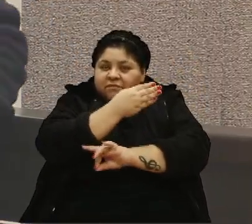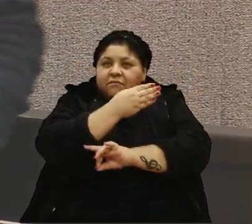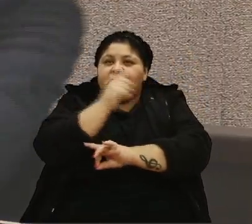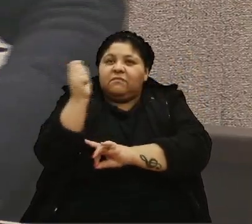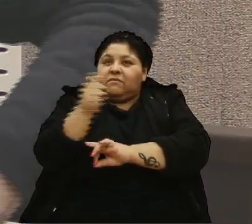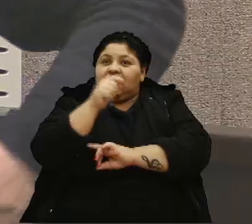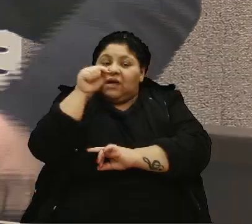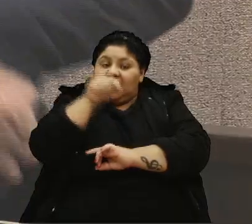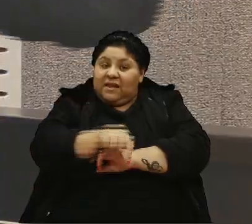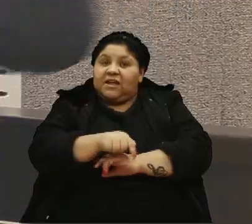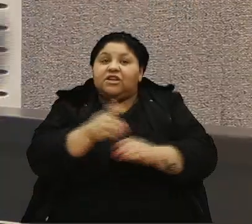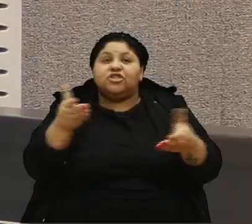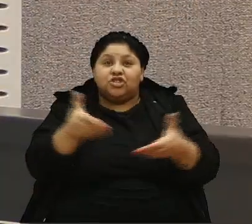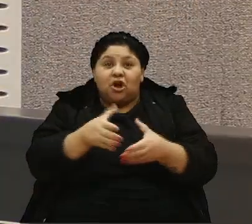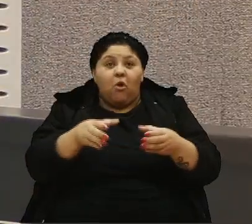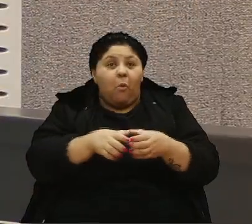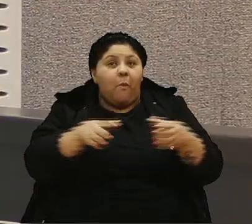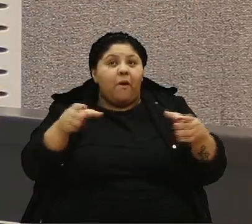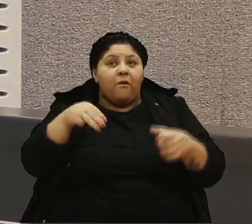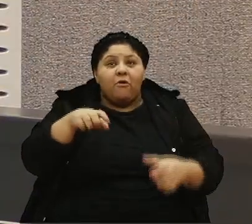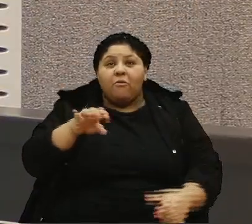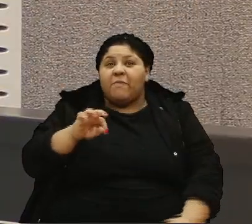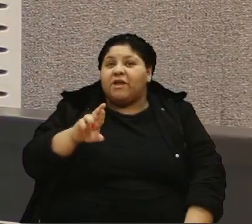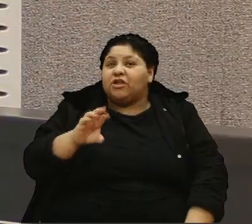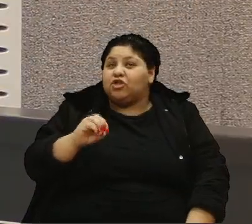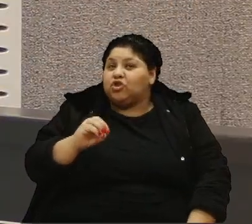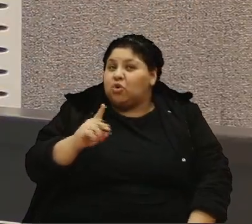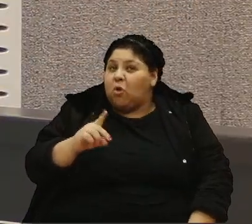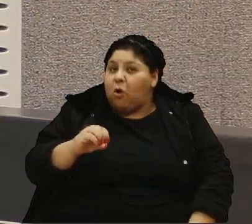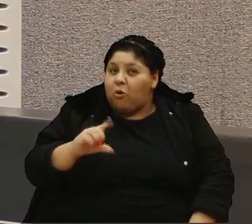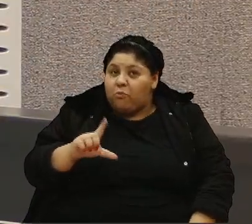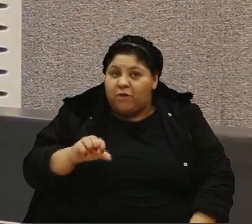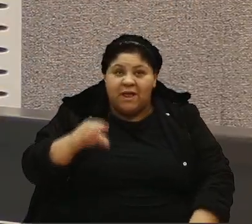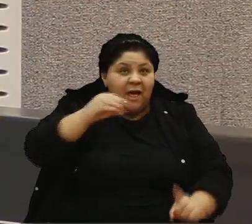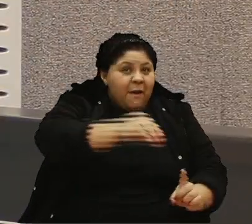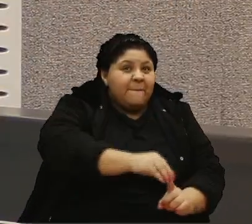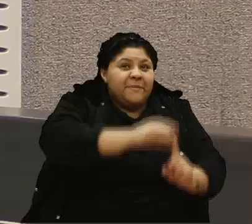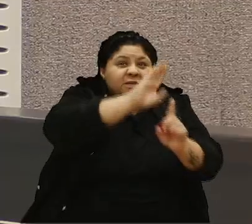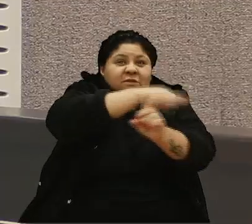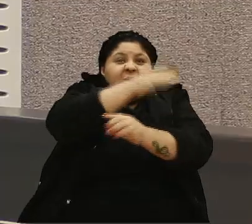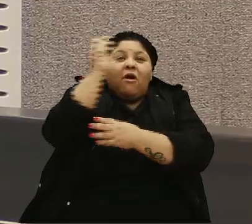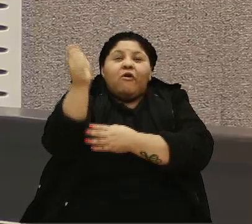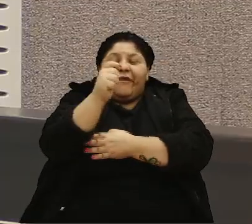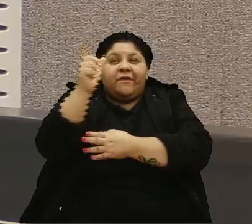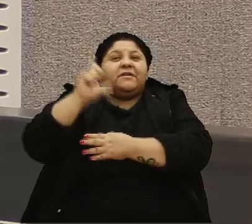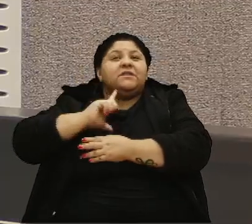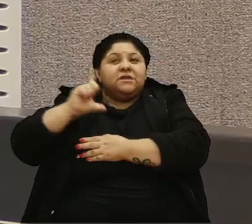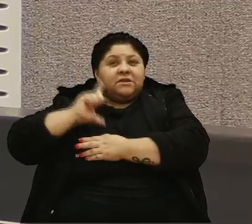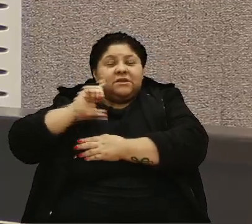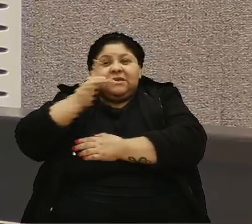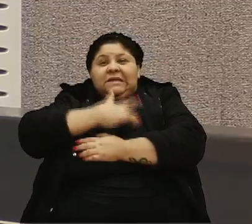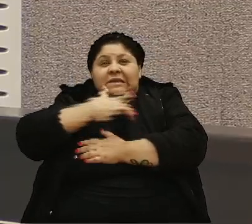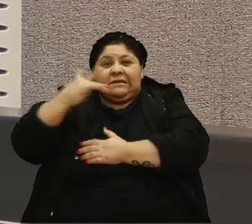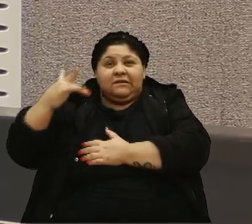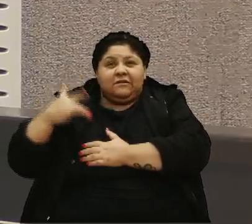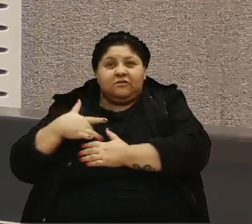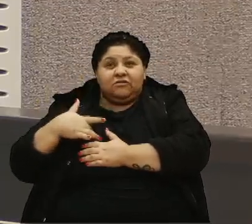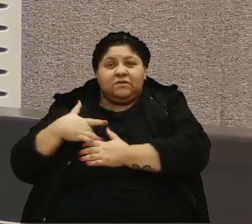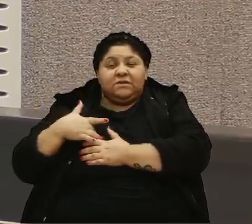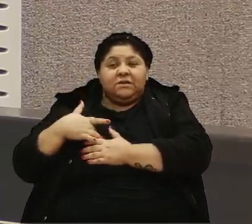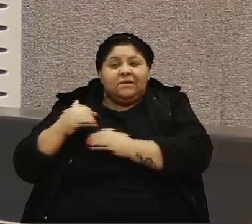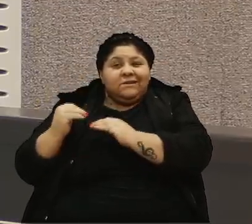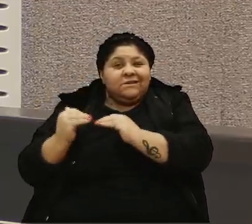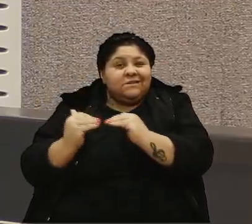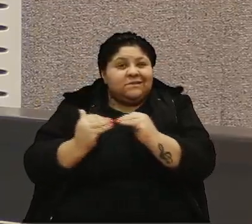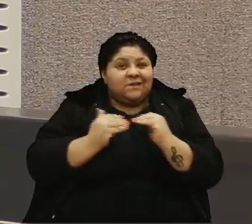uma metrópole já, somos a capital da Serra Gaúcha, disparado, a gente ainda tem condições de saúde no sentido razoável, né? Eu não diria que